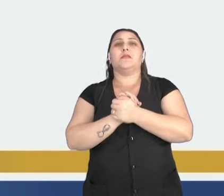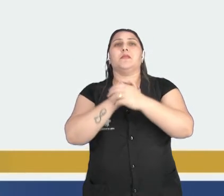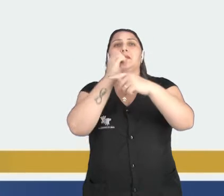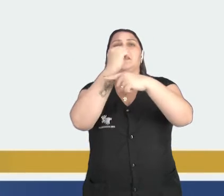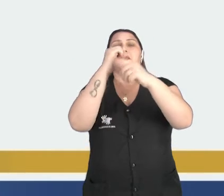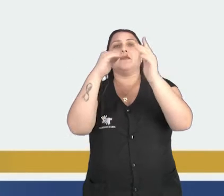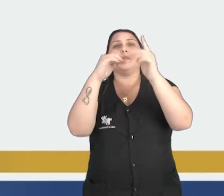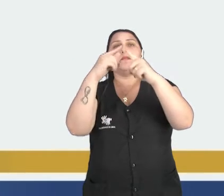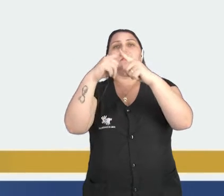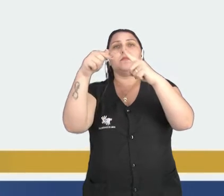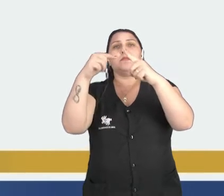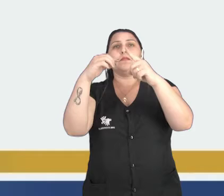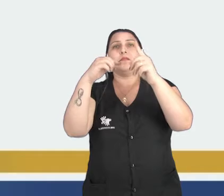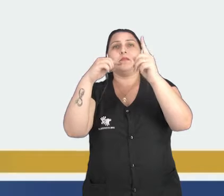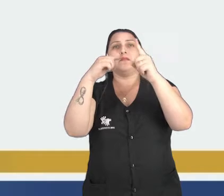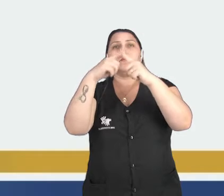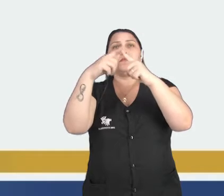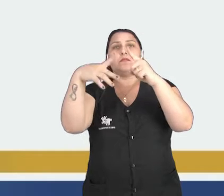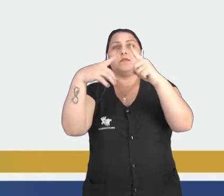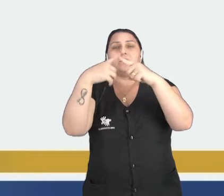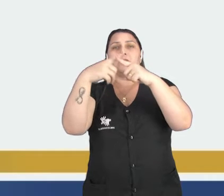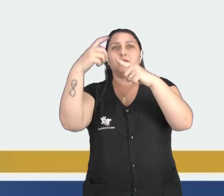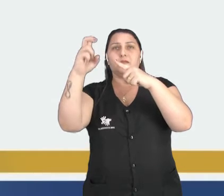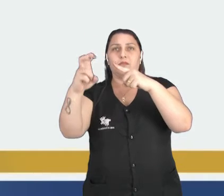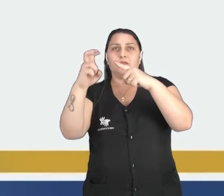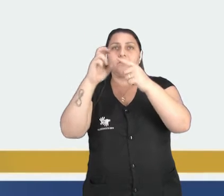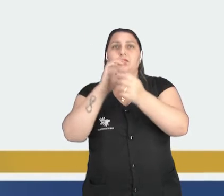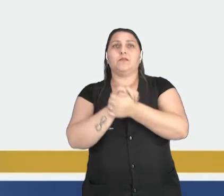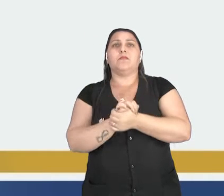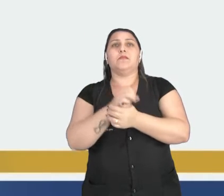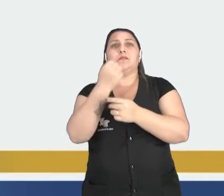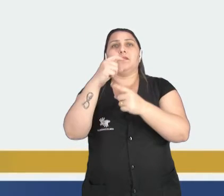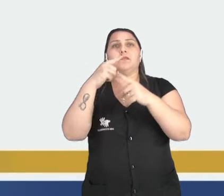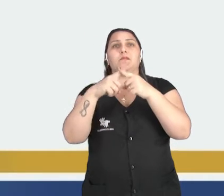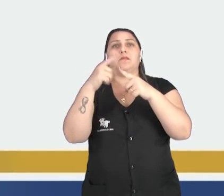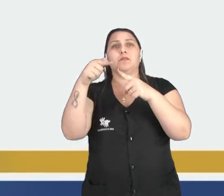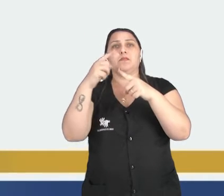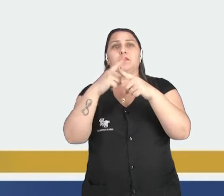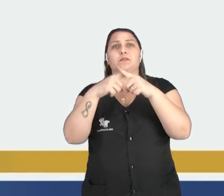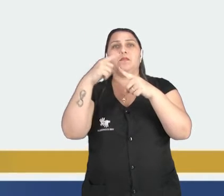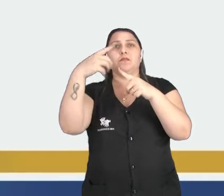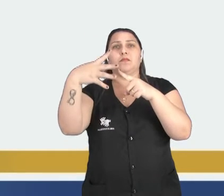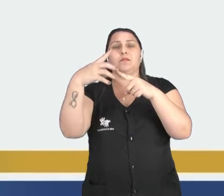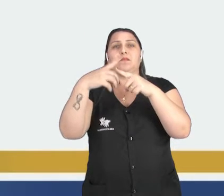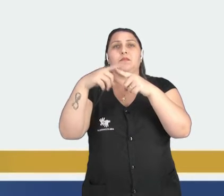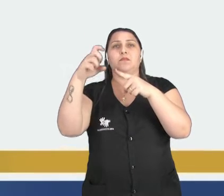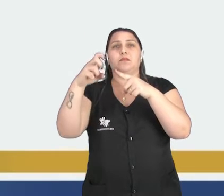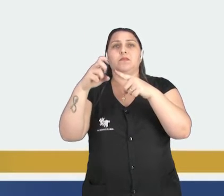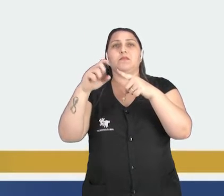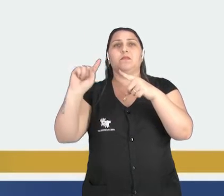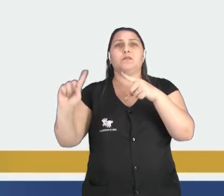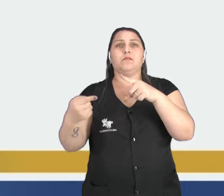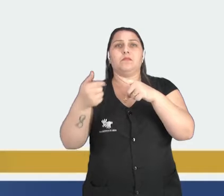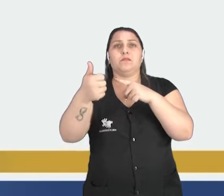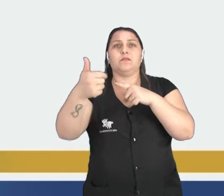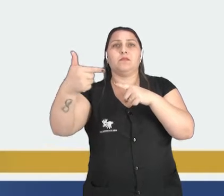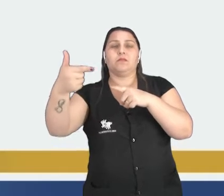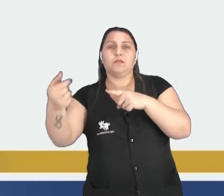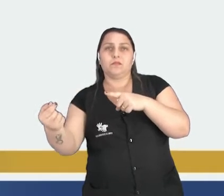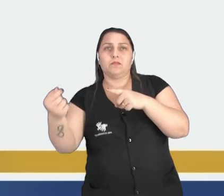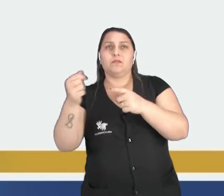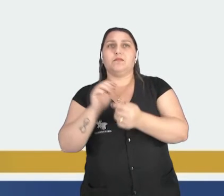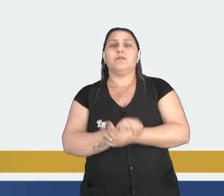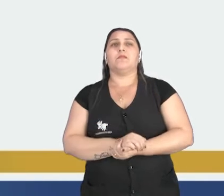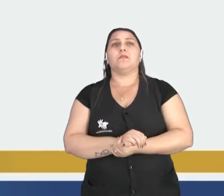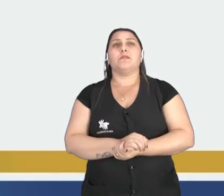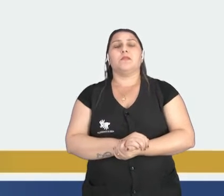8 vezes 7 vezes 4 vezes 5. Ó. E 8 vezes 7 vezes 4 vezes 5 vai dar exatamente 1.120.